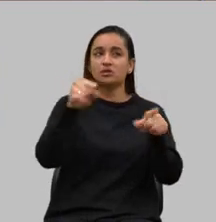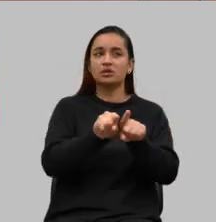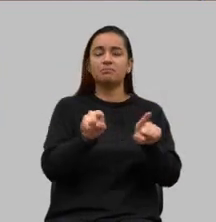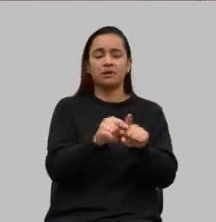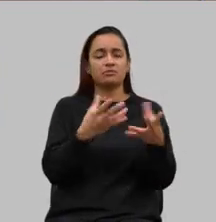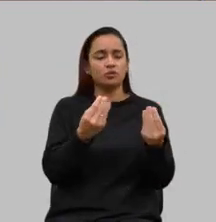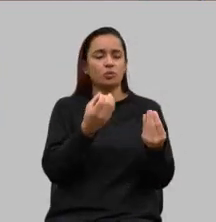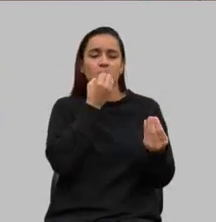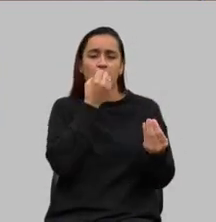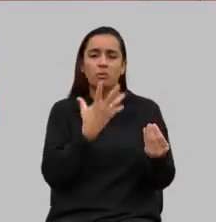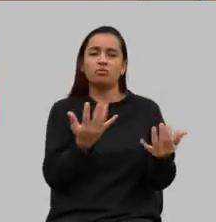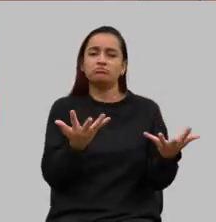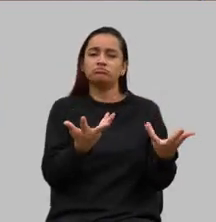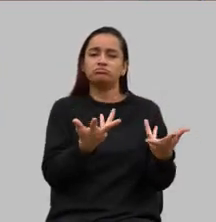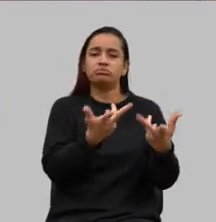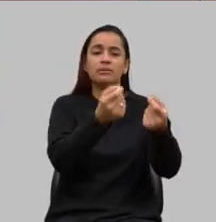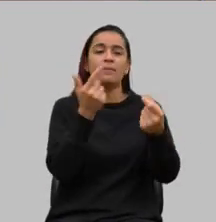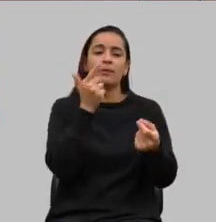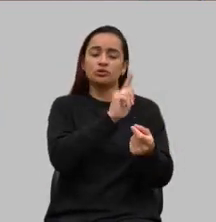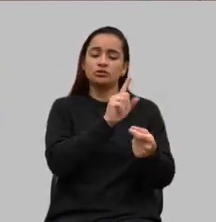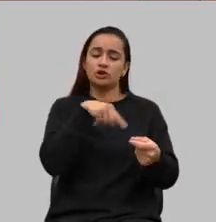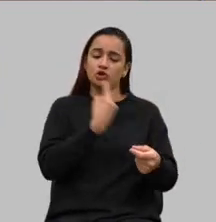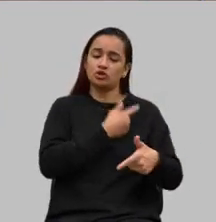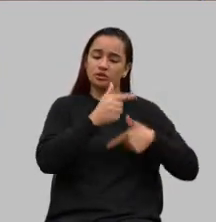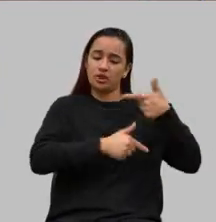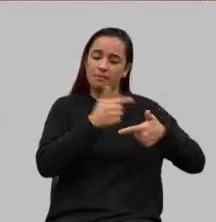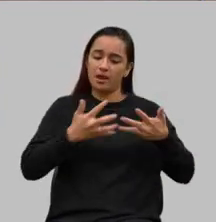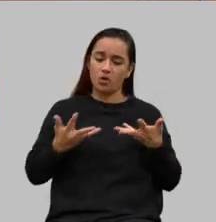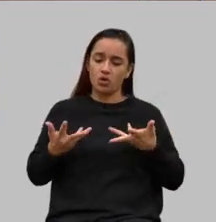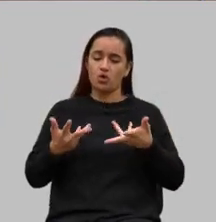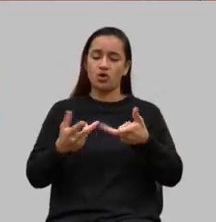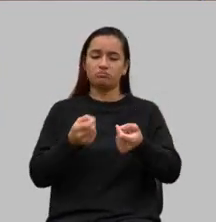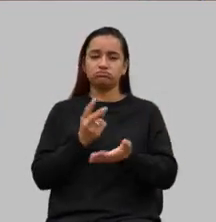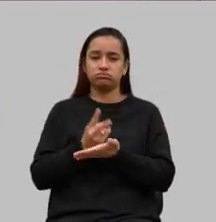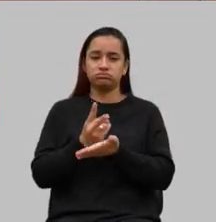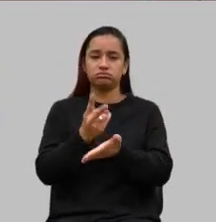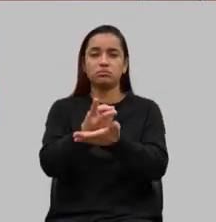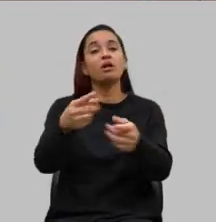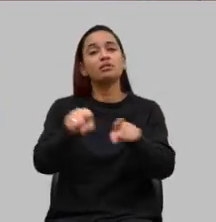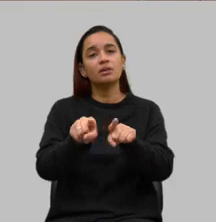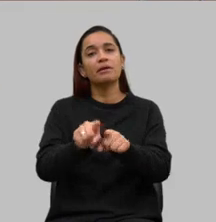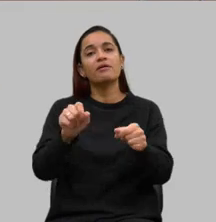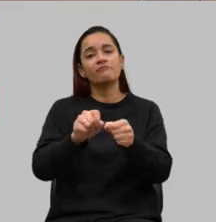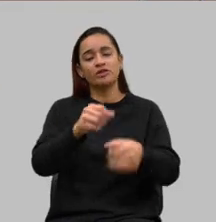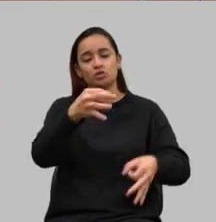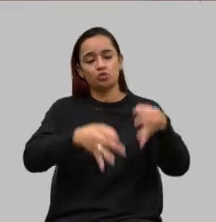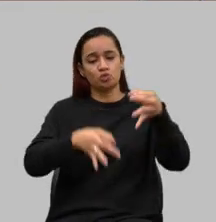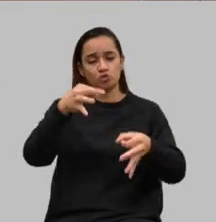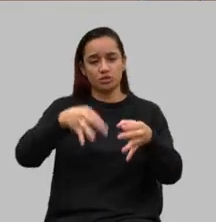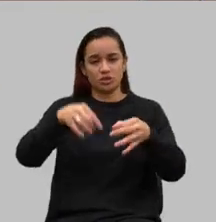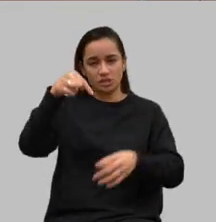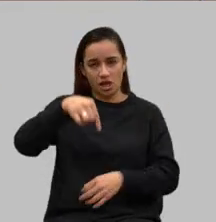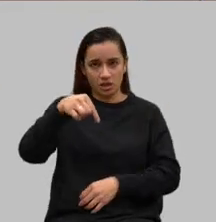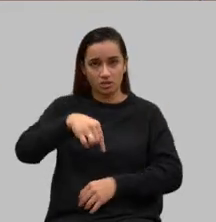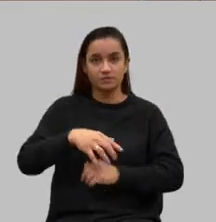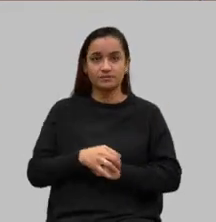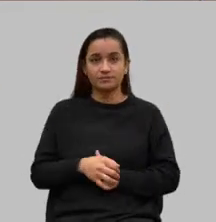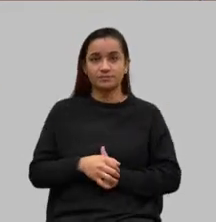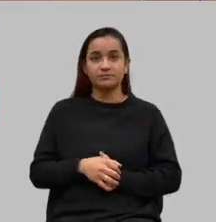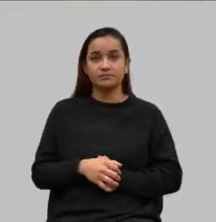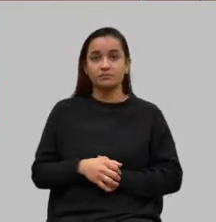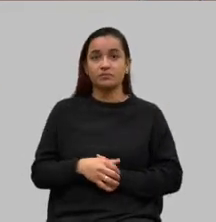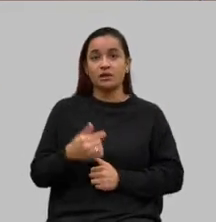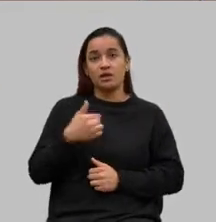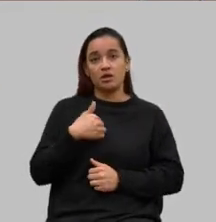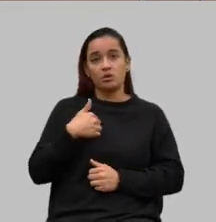para aprimoramento contino do nosso trabalho e deputado né fazer justiça aqui que eu Claro tenho um